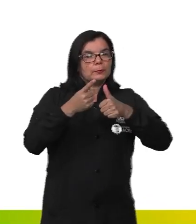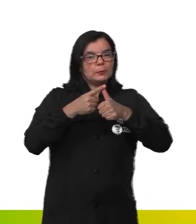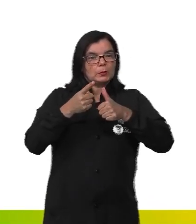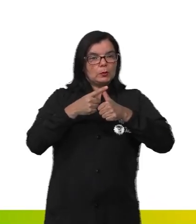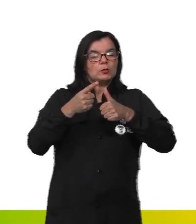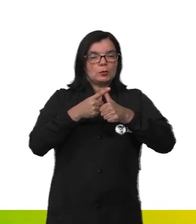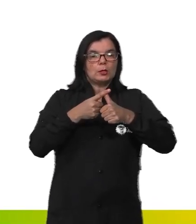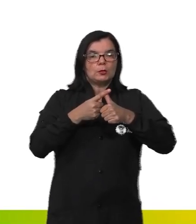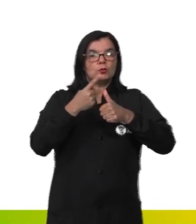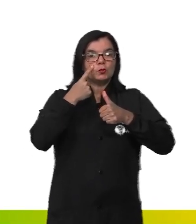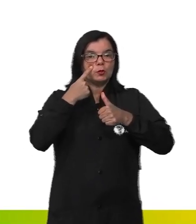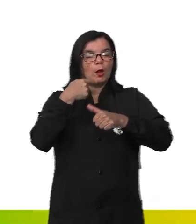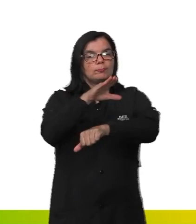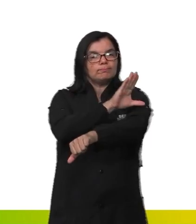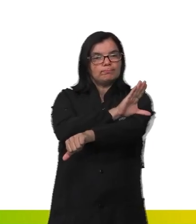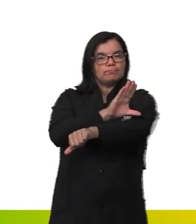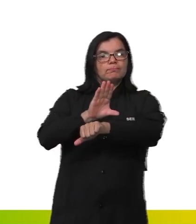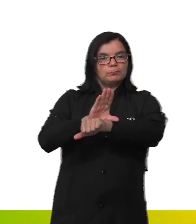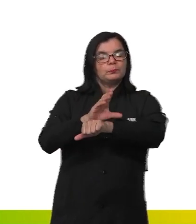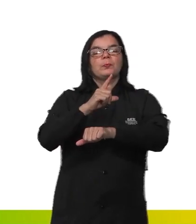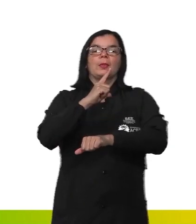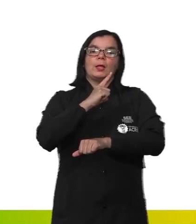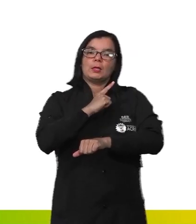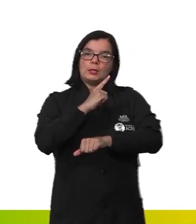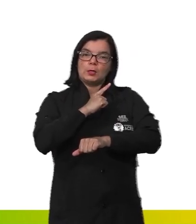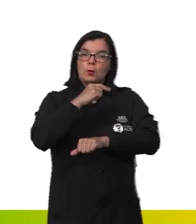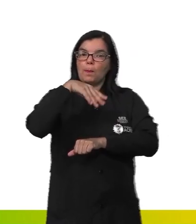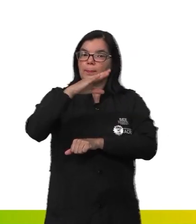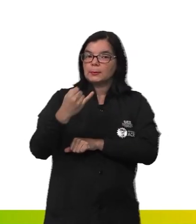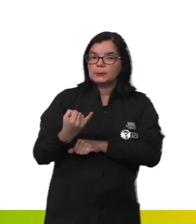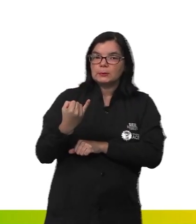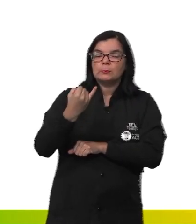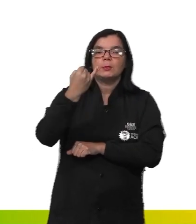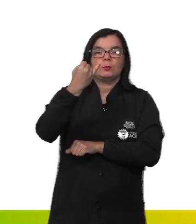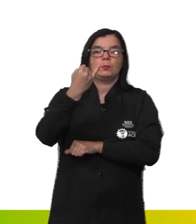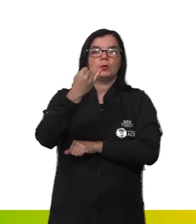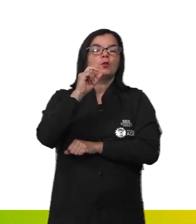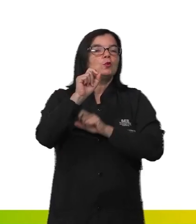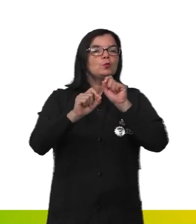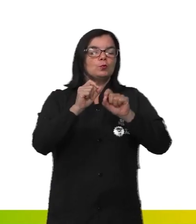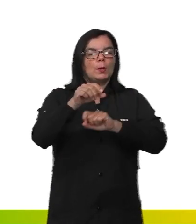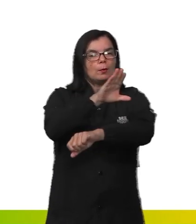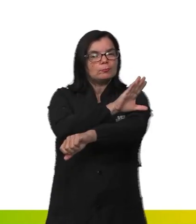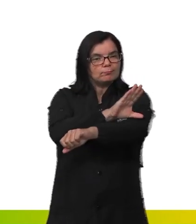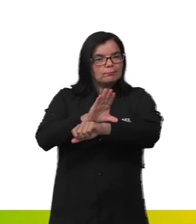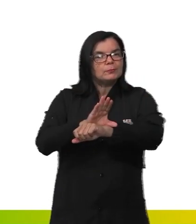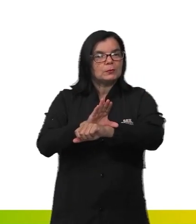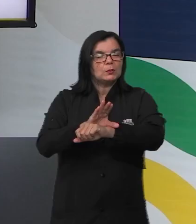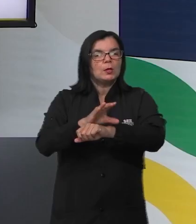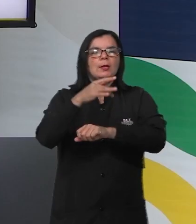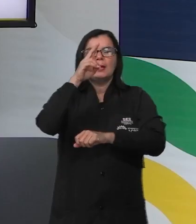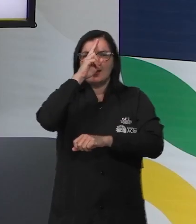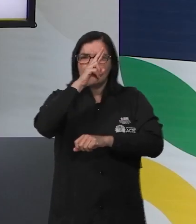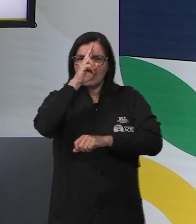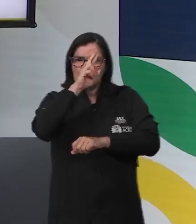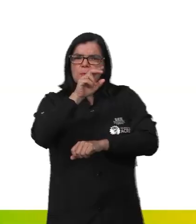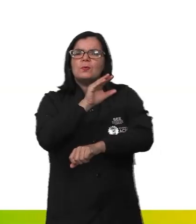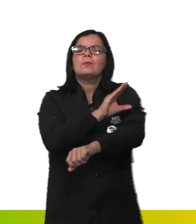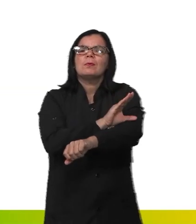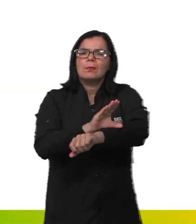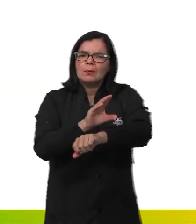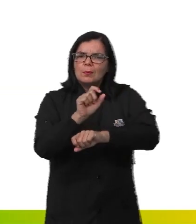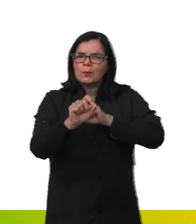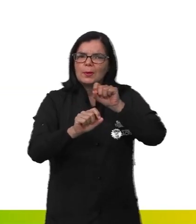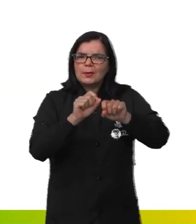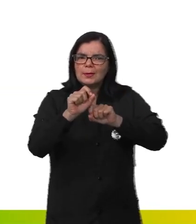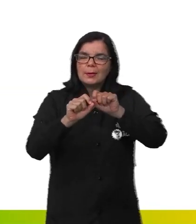temos o aspecto da diversidade cultural. Temos o mais importante, que é o segmento da cultura. Não lembra o que é cultura? Temos